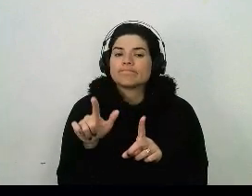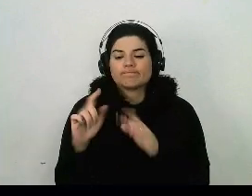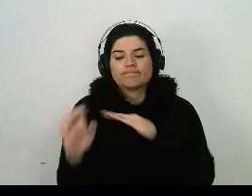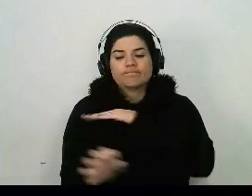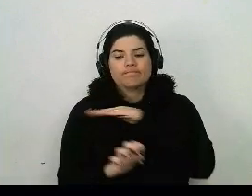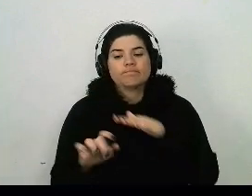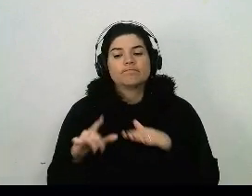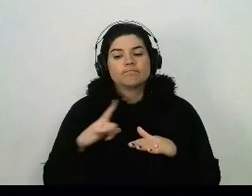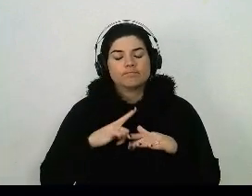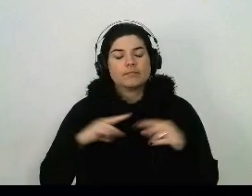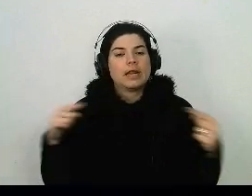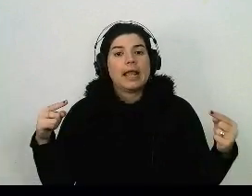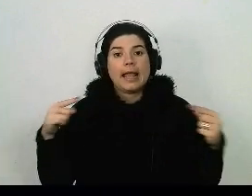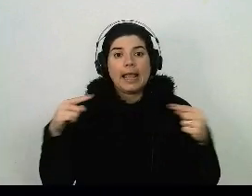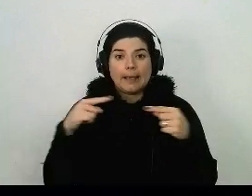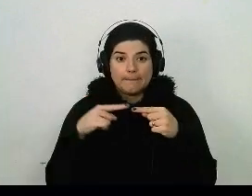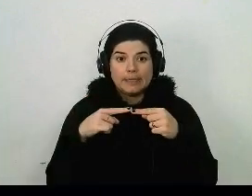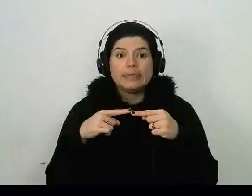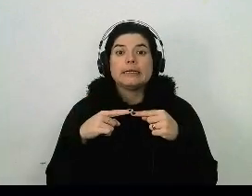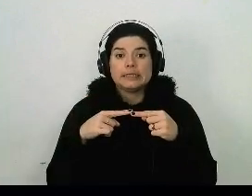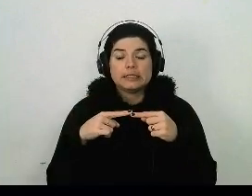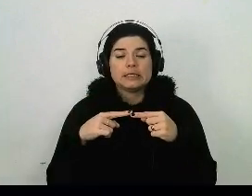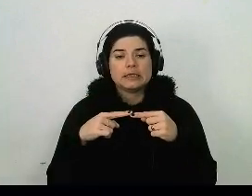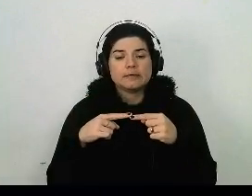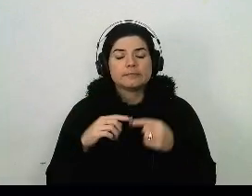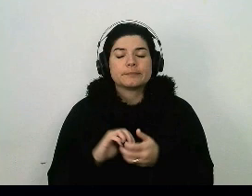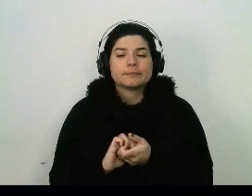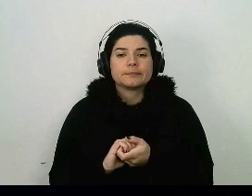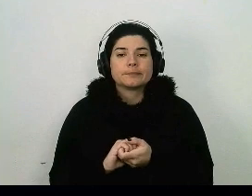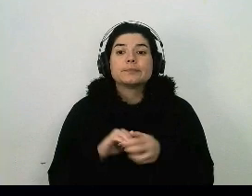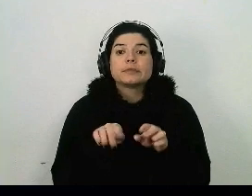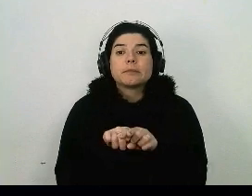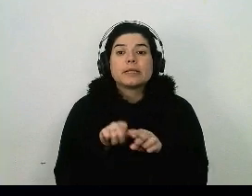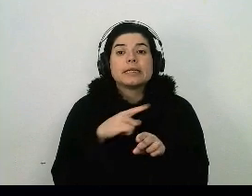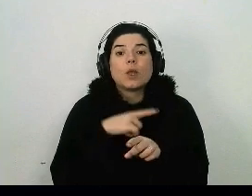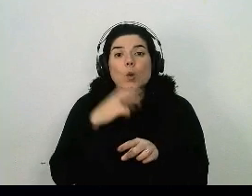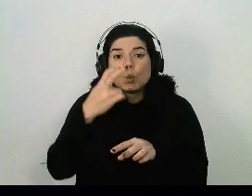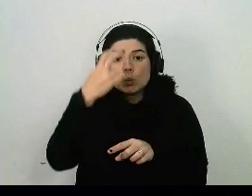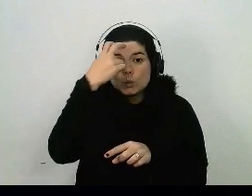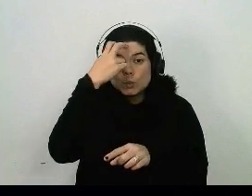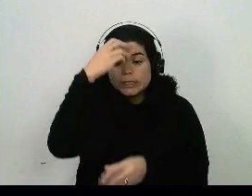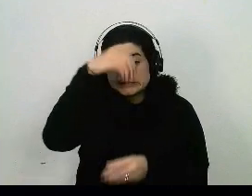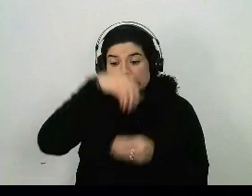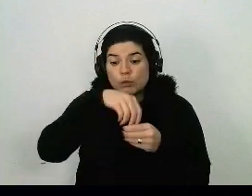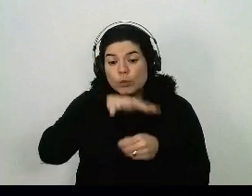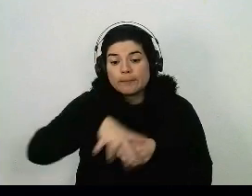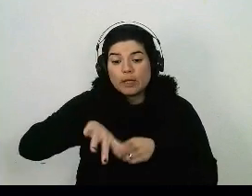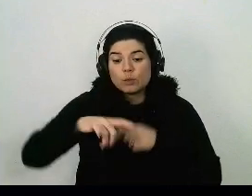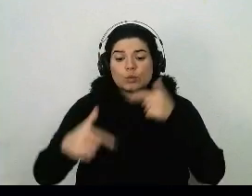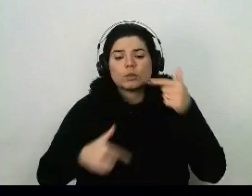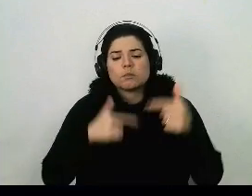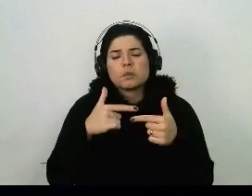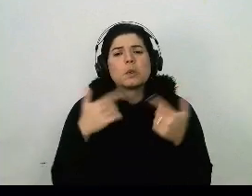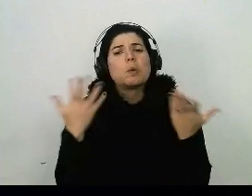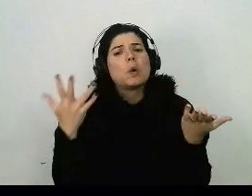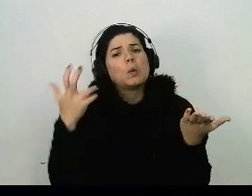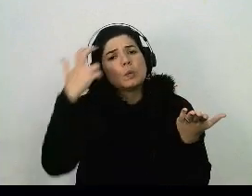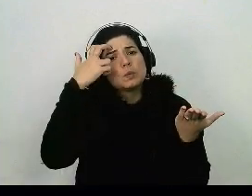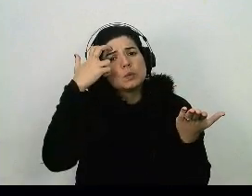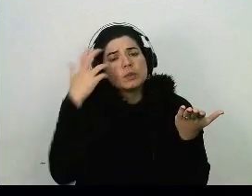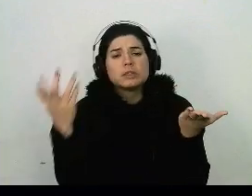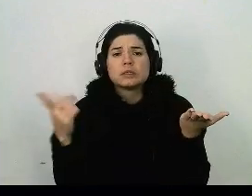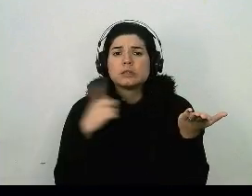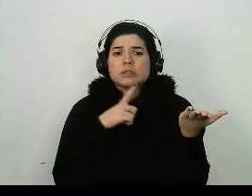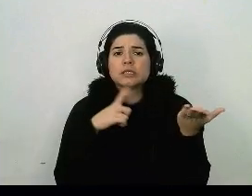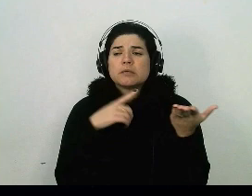produtividade e vice-versa ter a cultura dentro do espaço de trabalho Qual é a cultura que a gente está trazendo para os